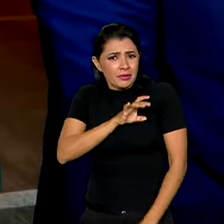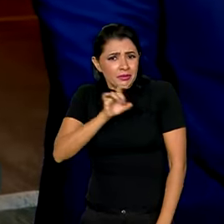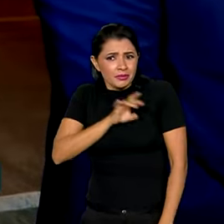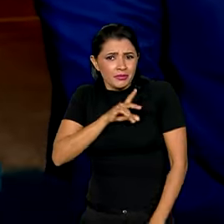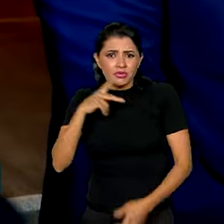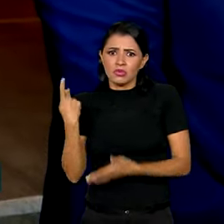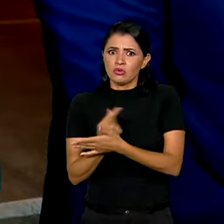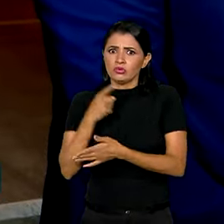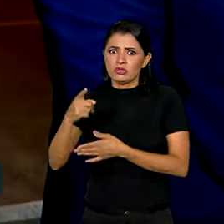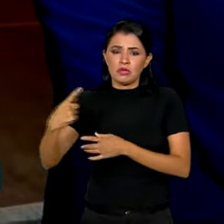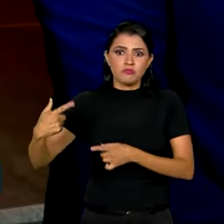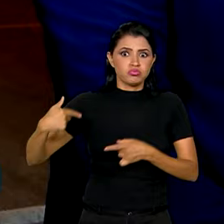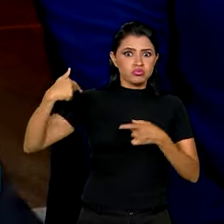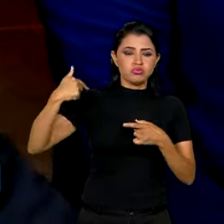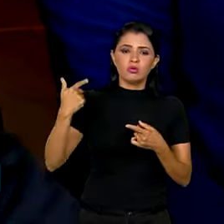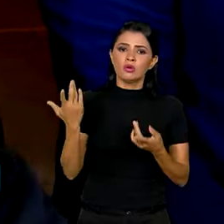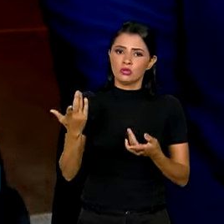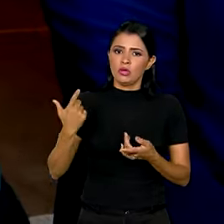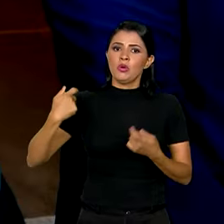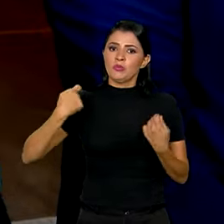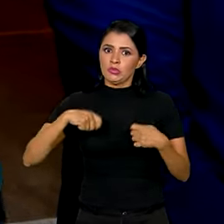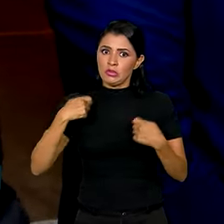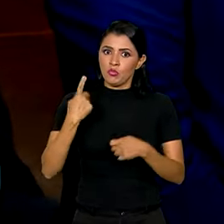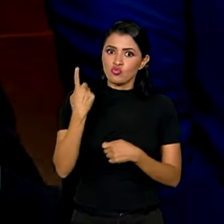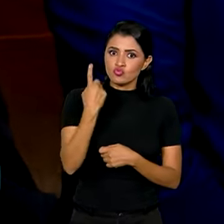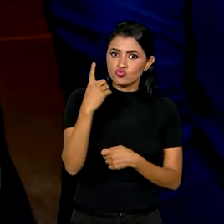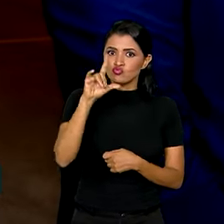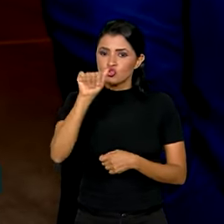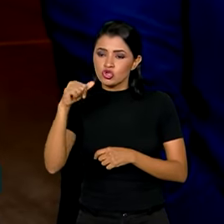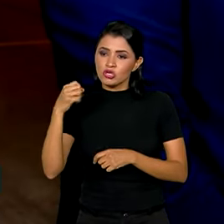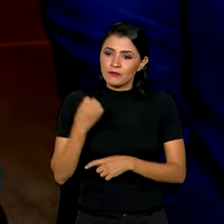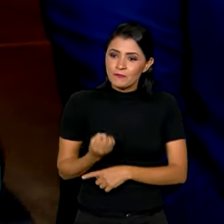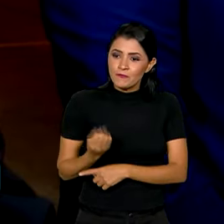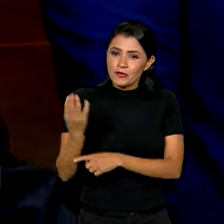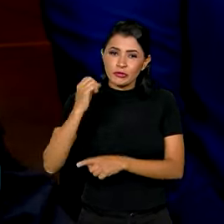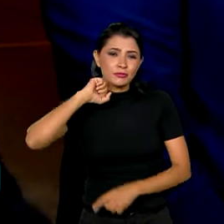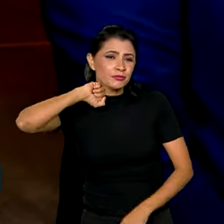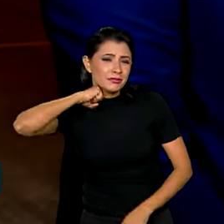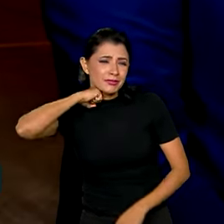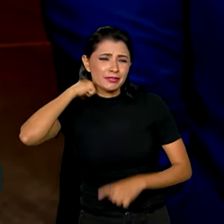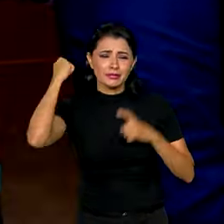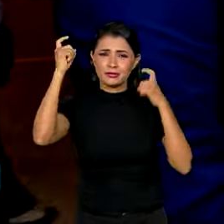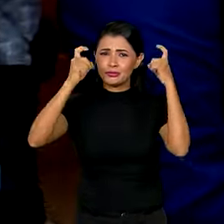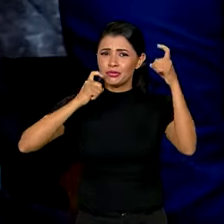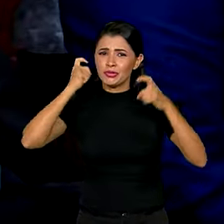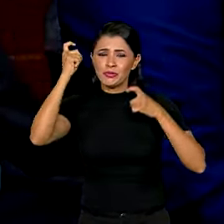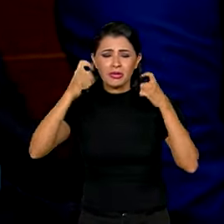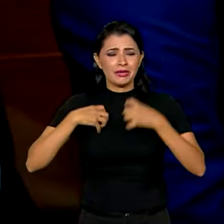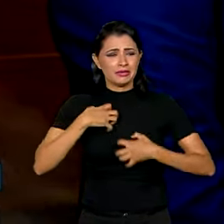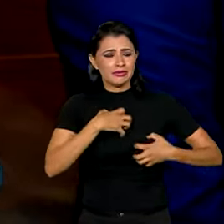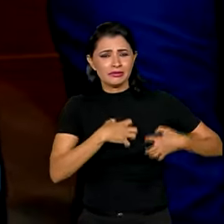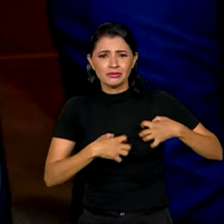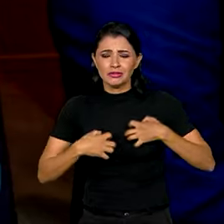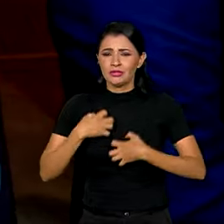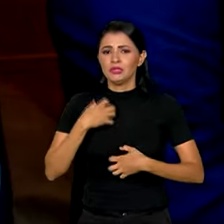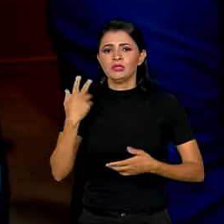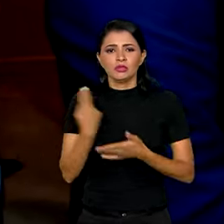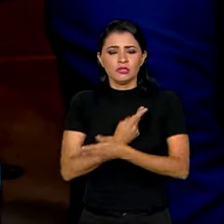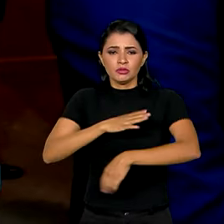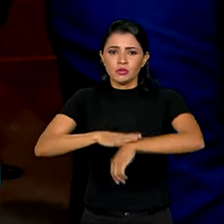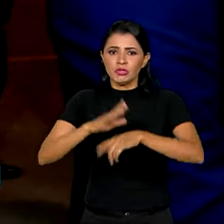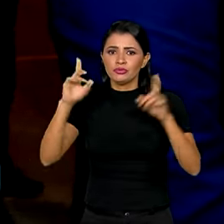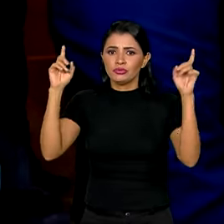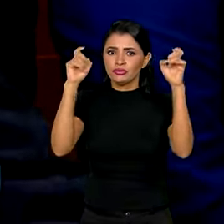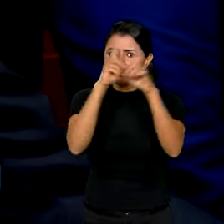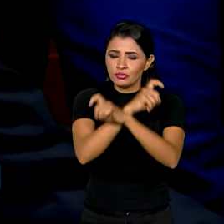pudesse acontecer algo. Então a gente teve que passar um dia viajando muito tenso, muito preocupado. E aí nós passamos por esse momento